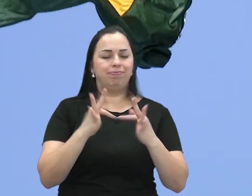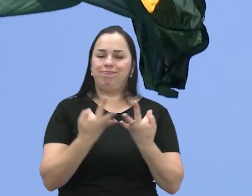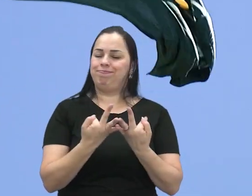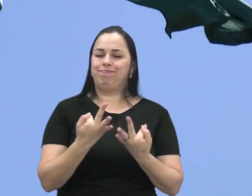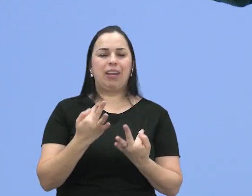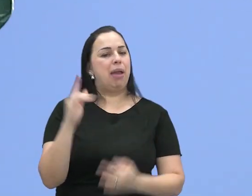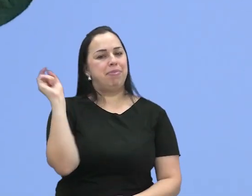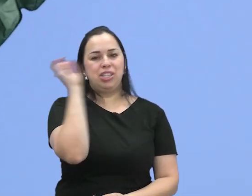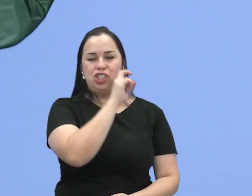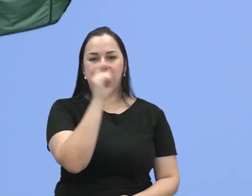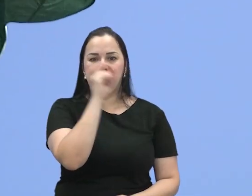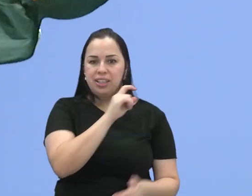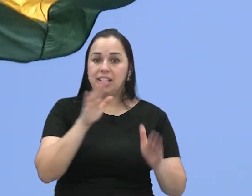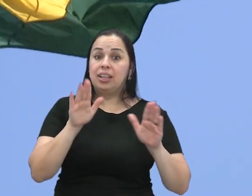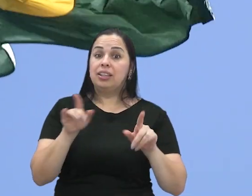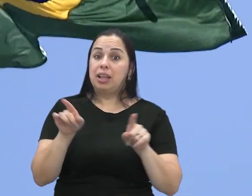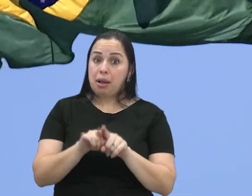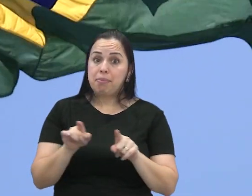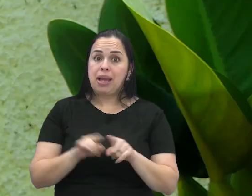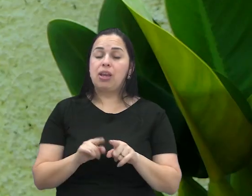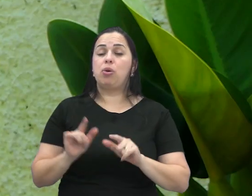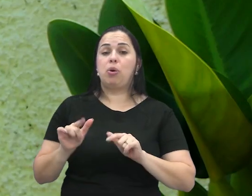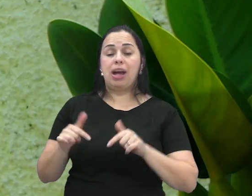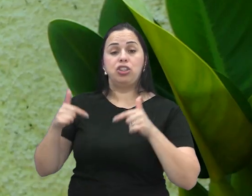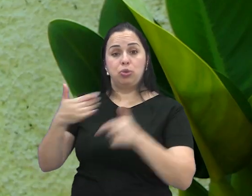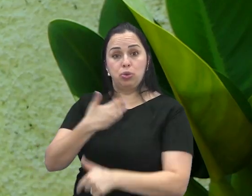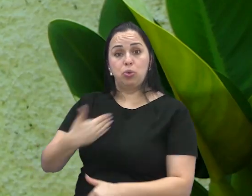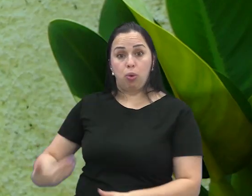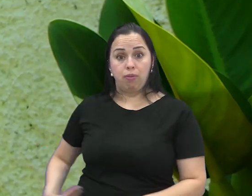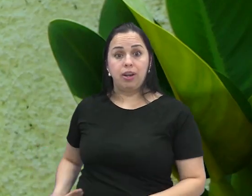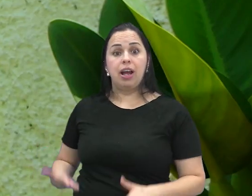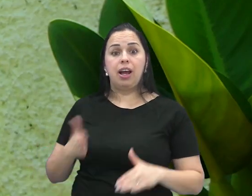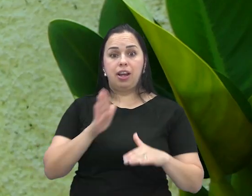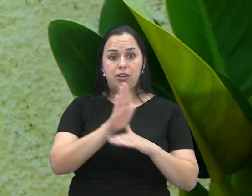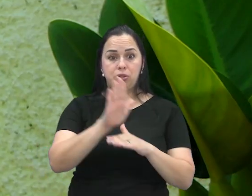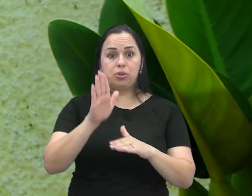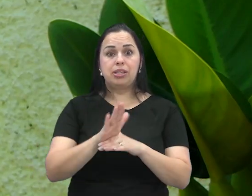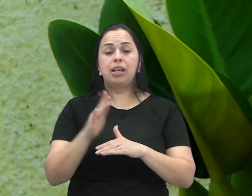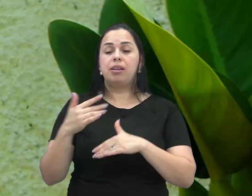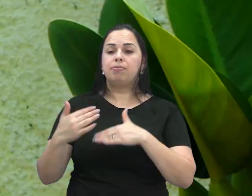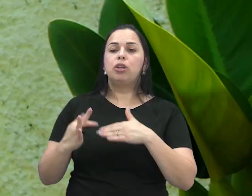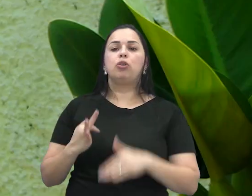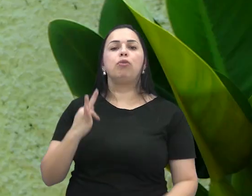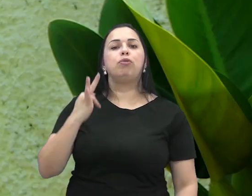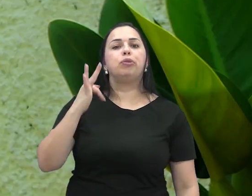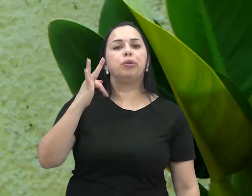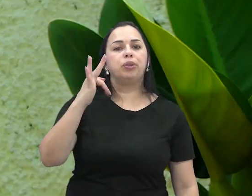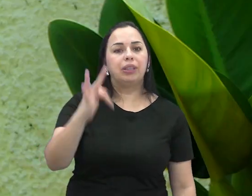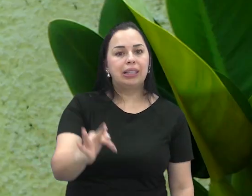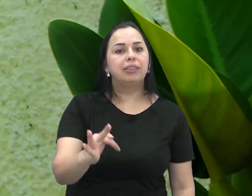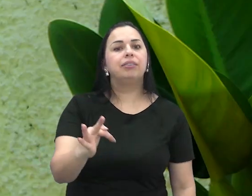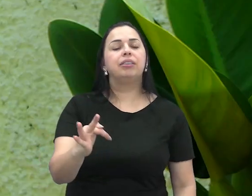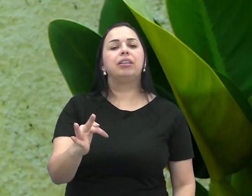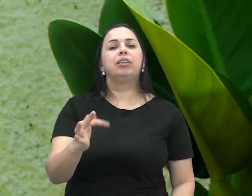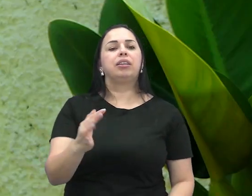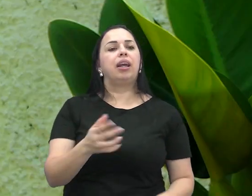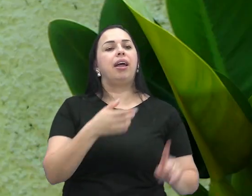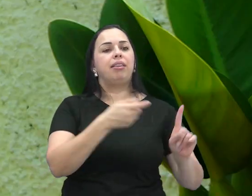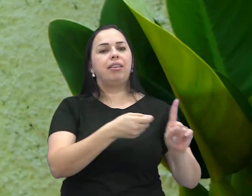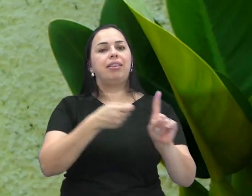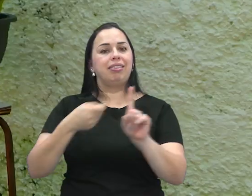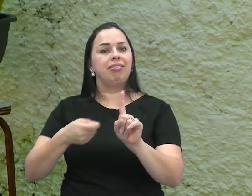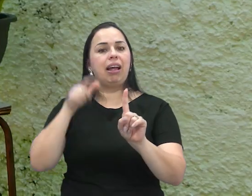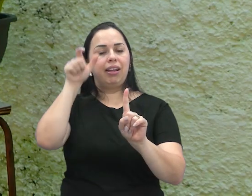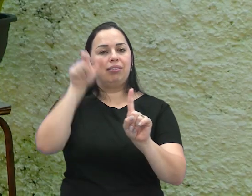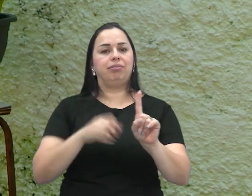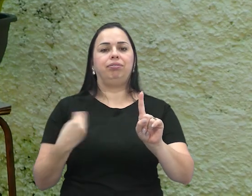programas também influencia as gerações seguintes. Como aponta essa cientista social, essas iniciativas garantem acesso a